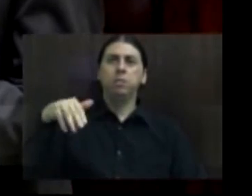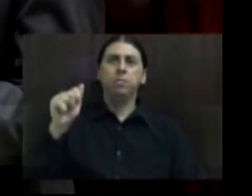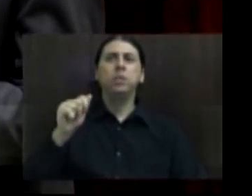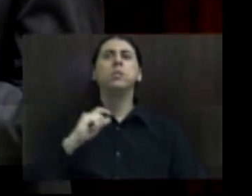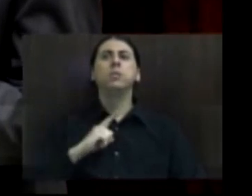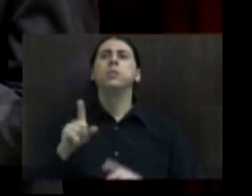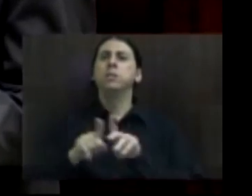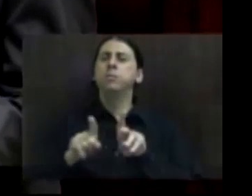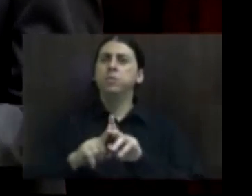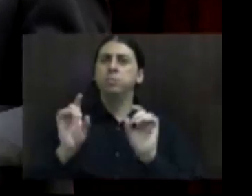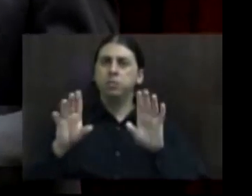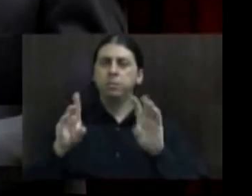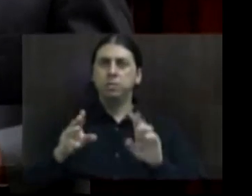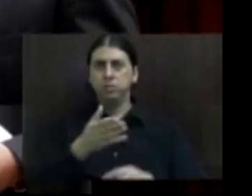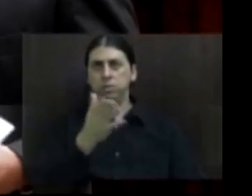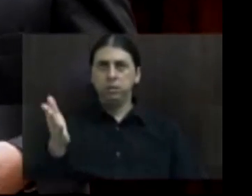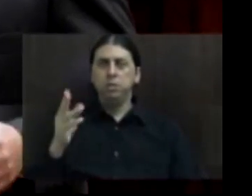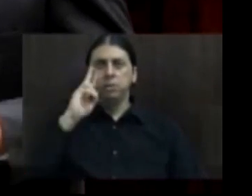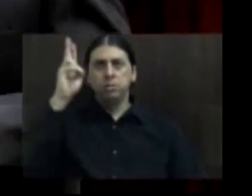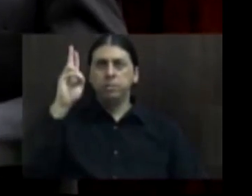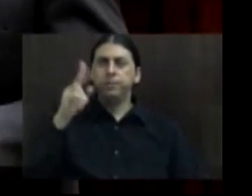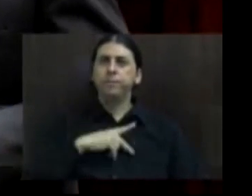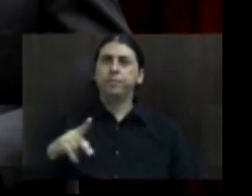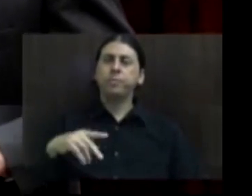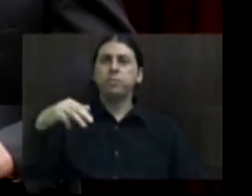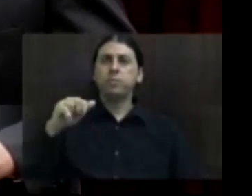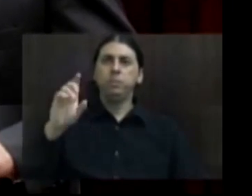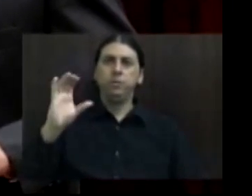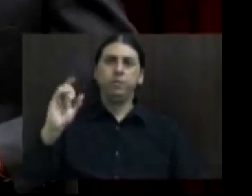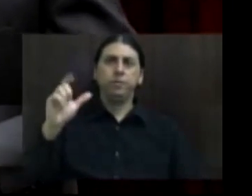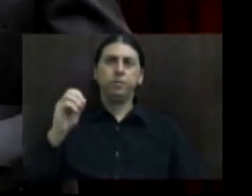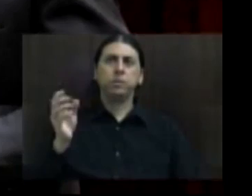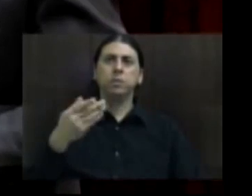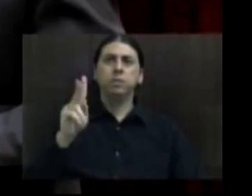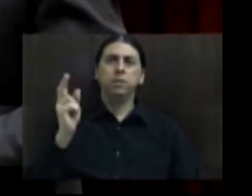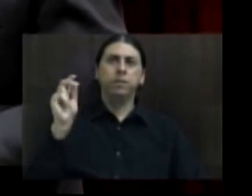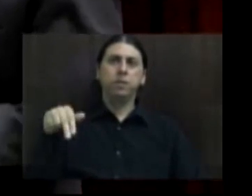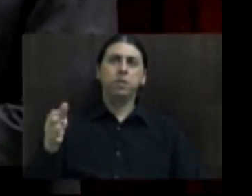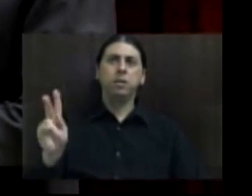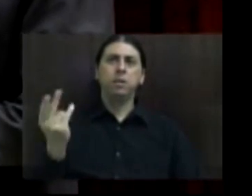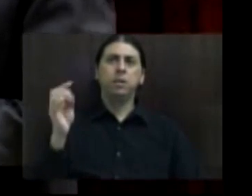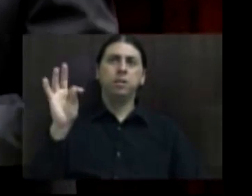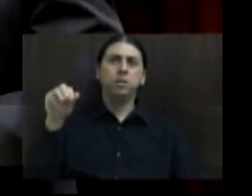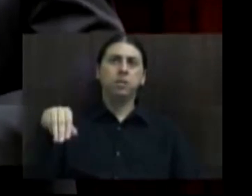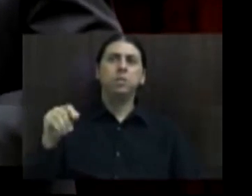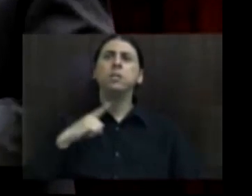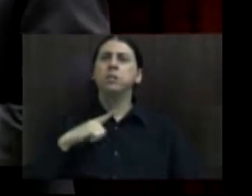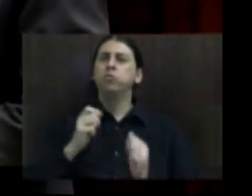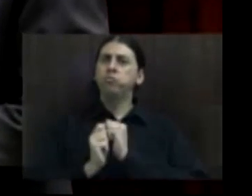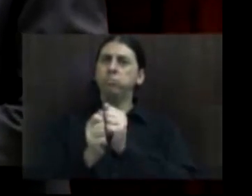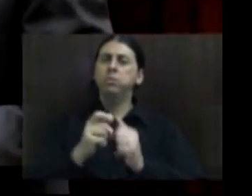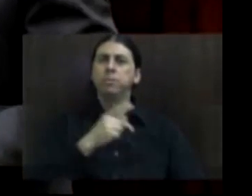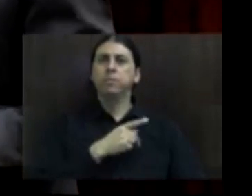e especialmente a a vossa excelência Deputado Marcel V raten que é um junto comigo é